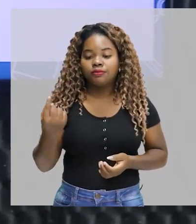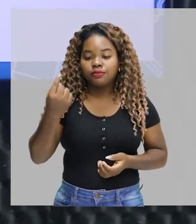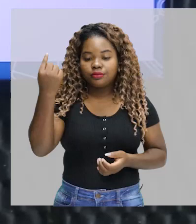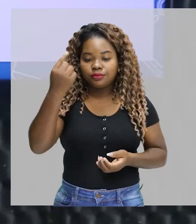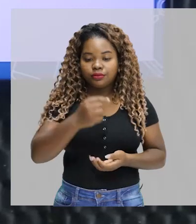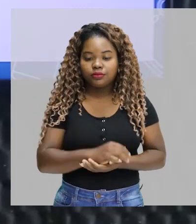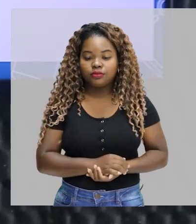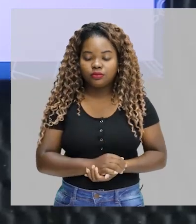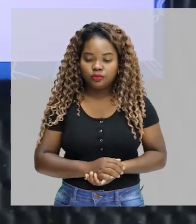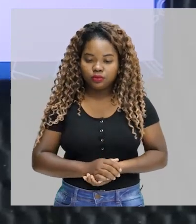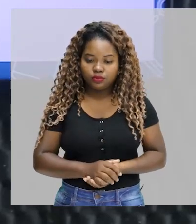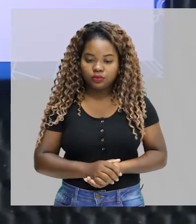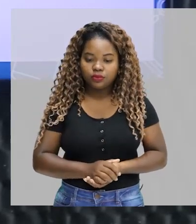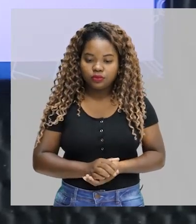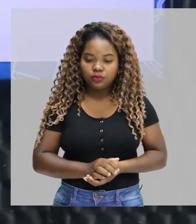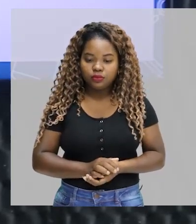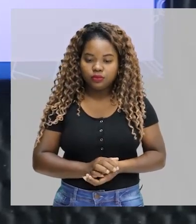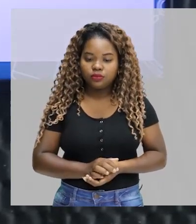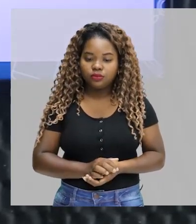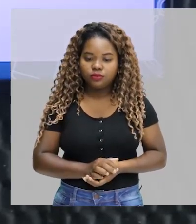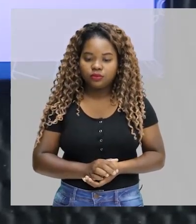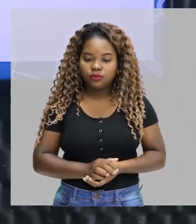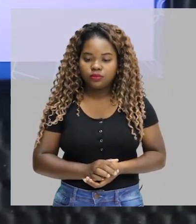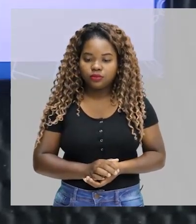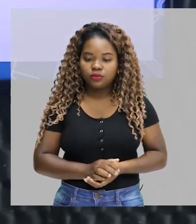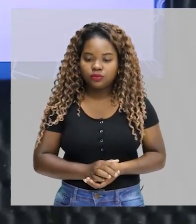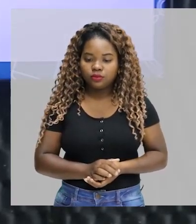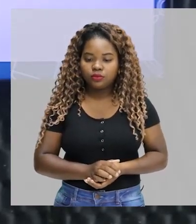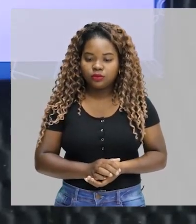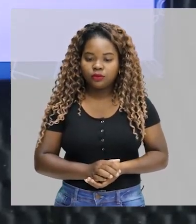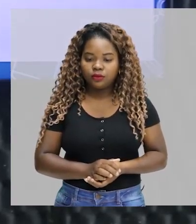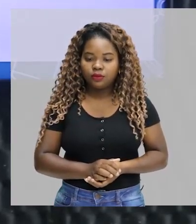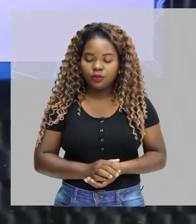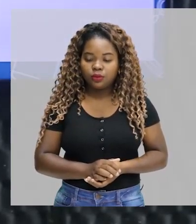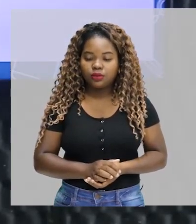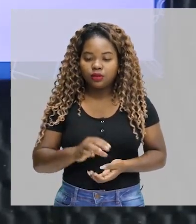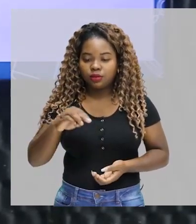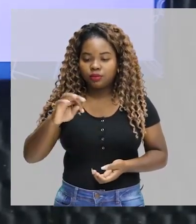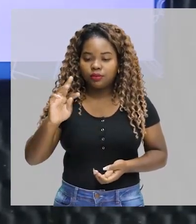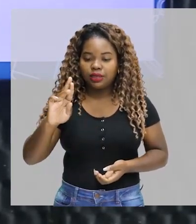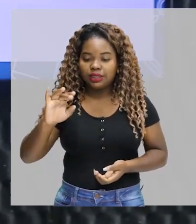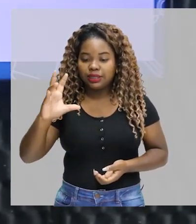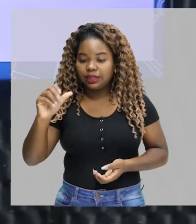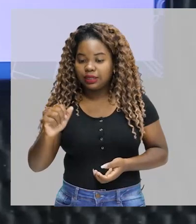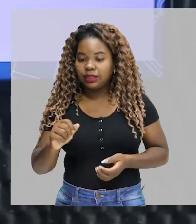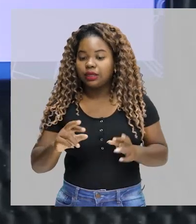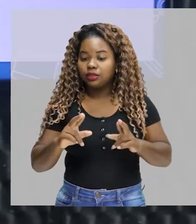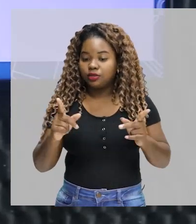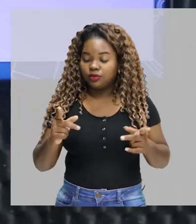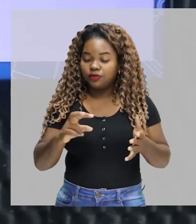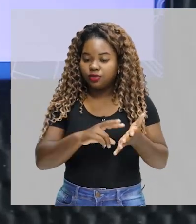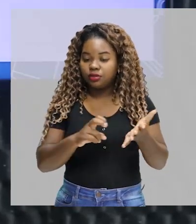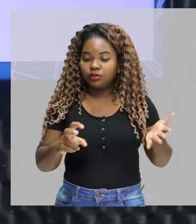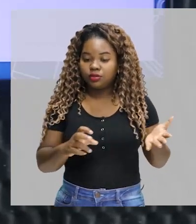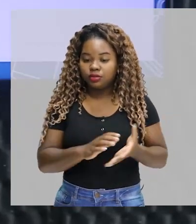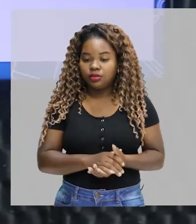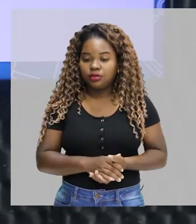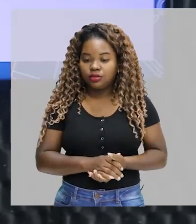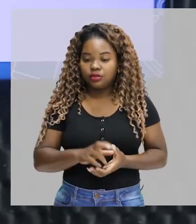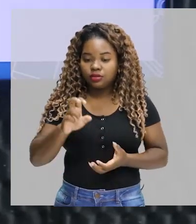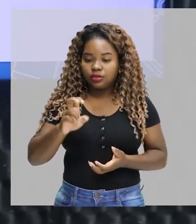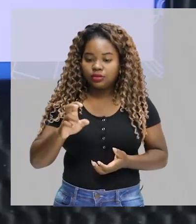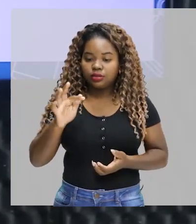5'8", né? A métrica que se utiliza em língua inglesa é um pouquinho diferente. Eles colocam 5 pés